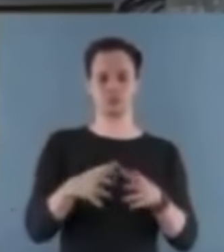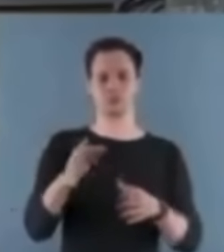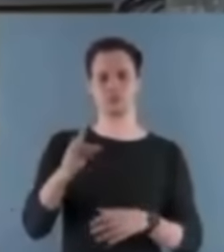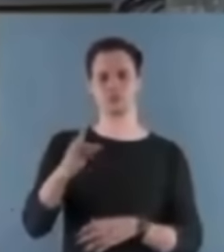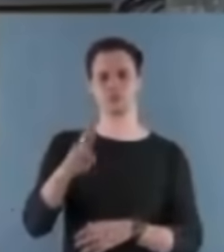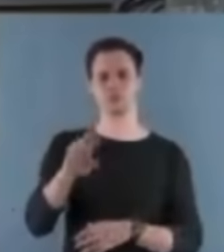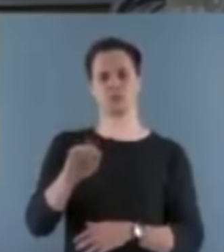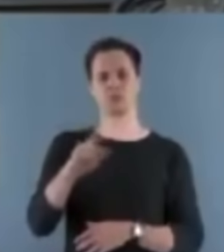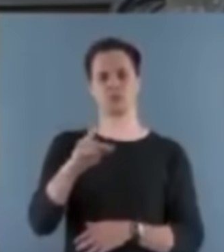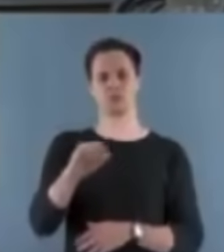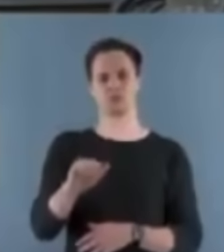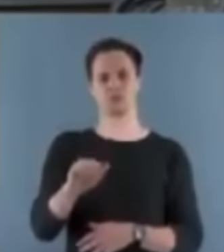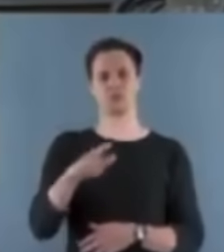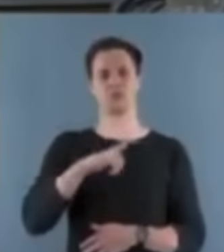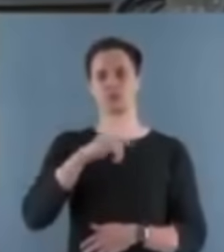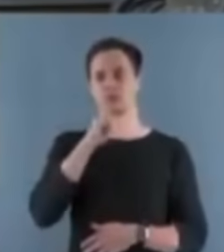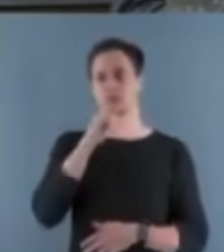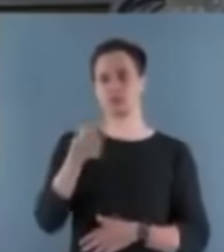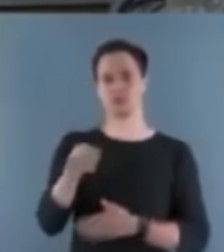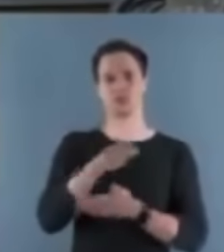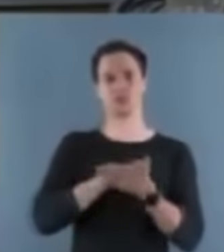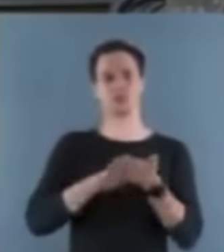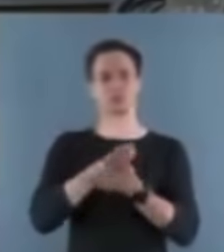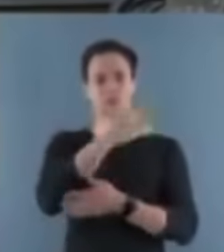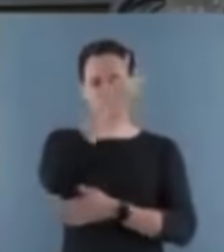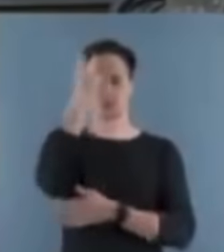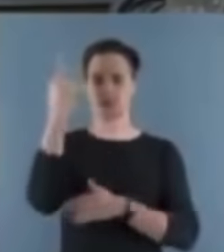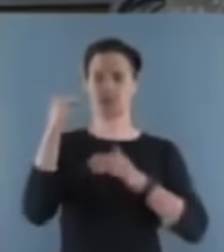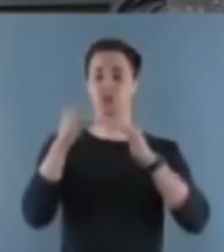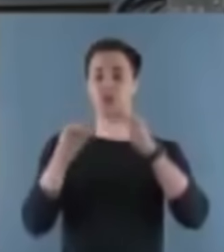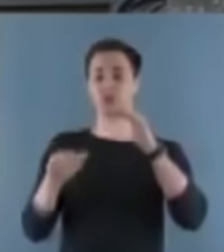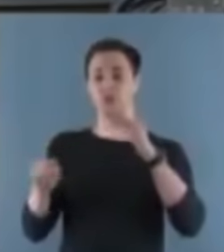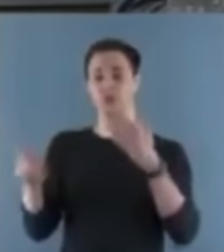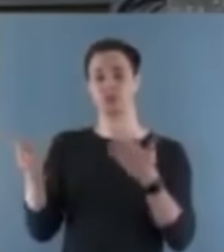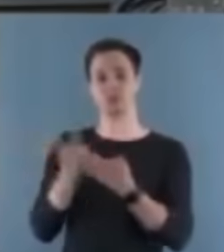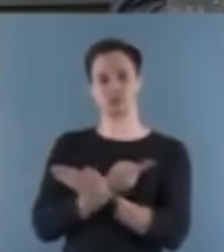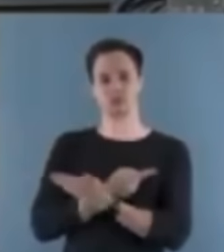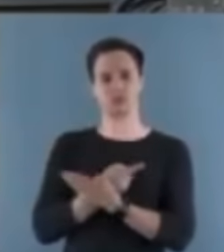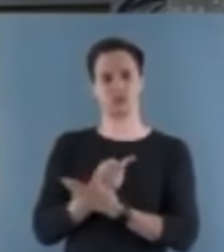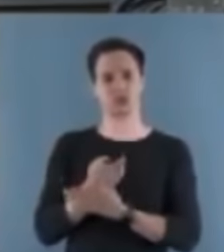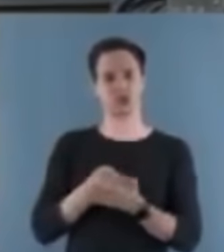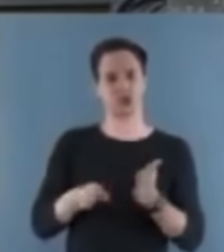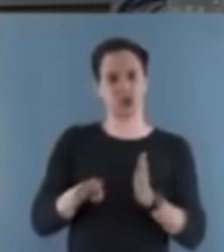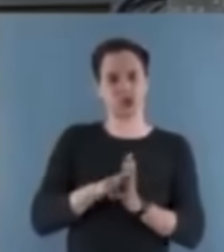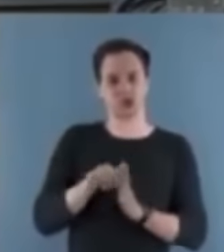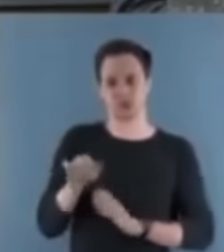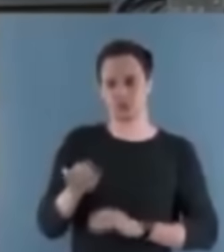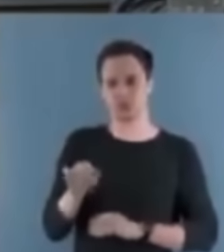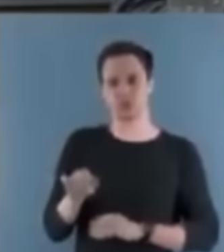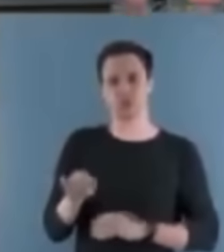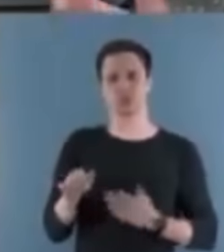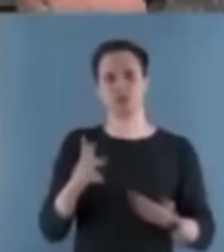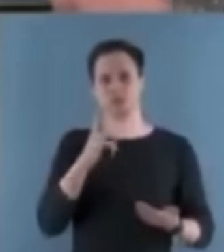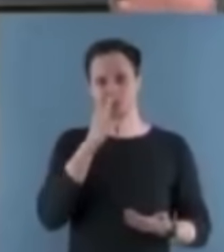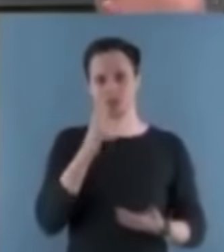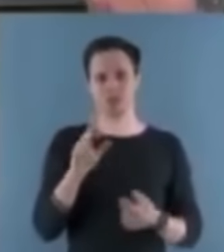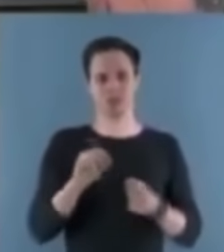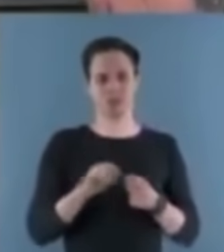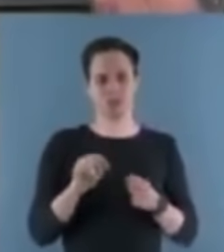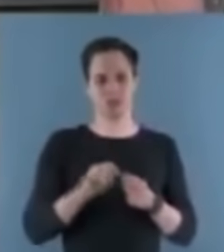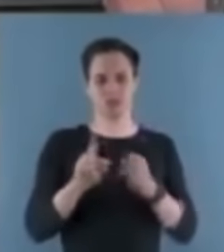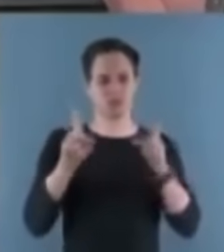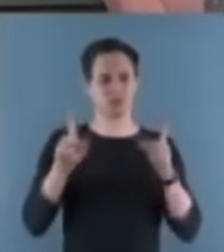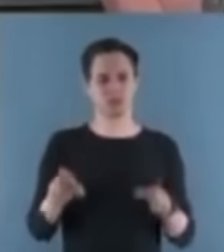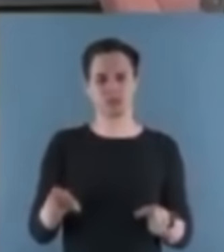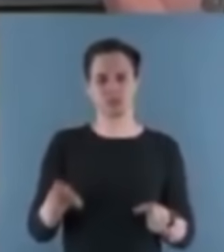avisou os seus subordinados que aquilo aconteceria. E quando está chegando aqui, faz a mesma coisa que o